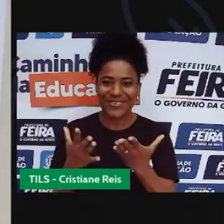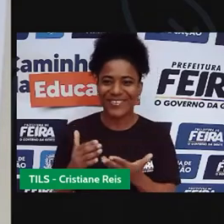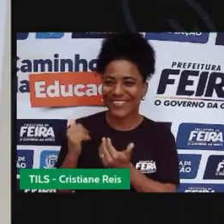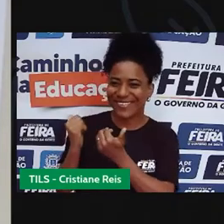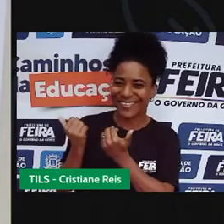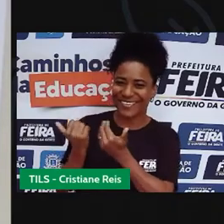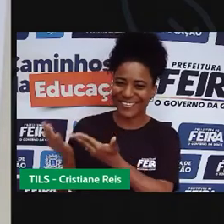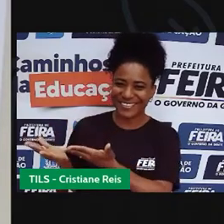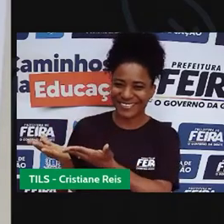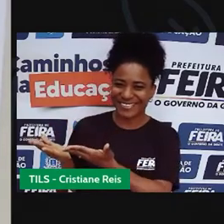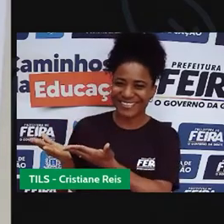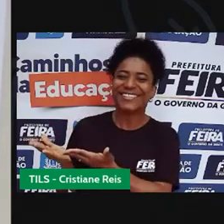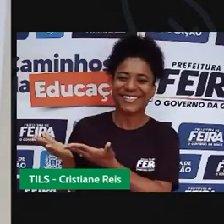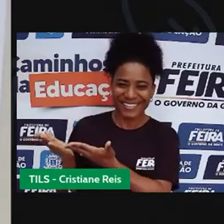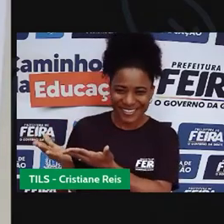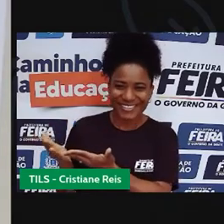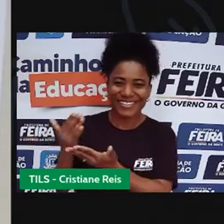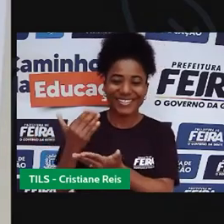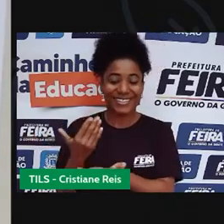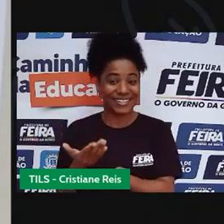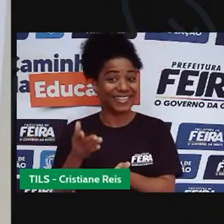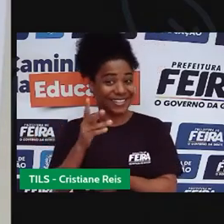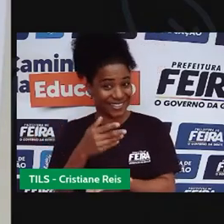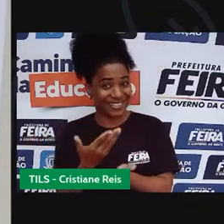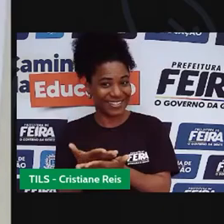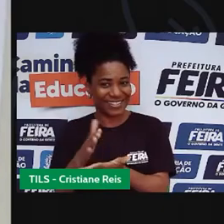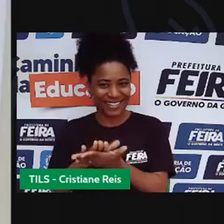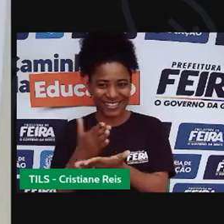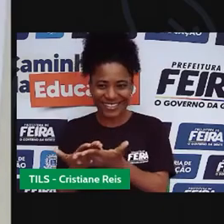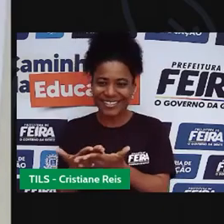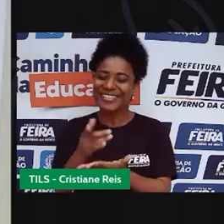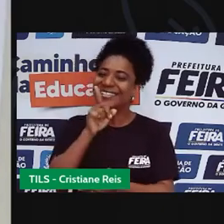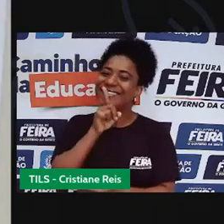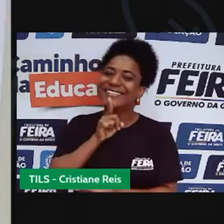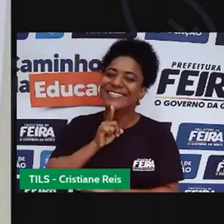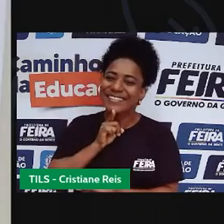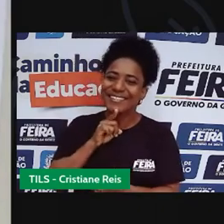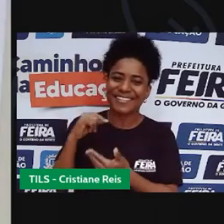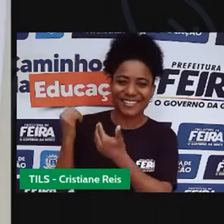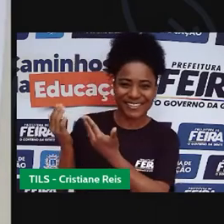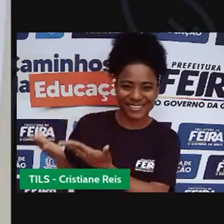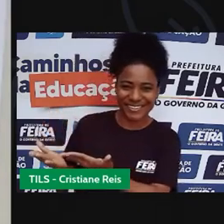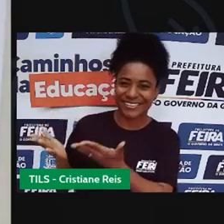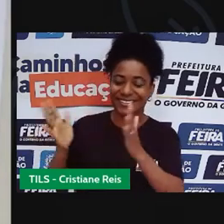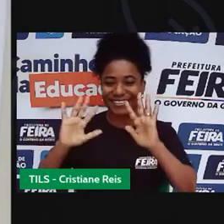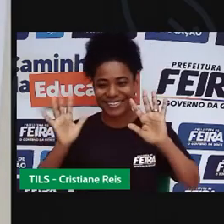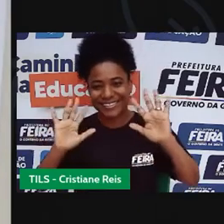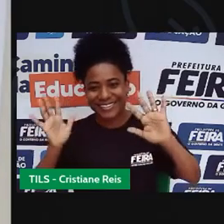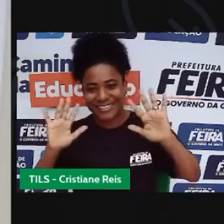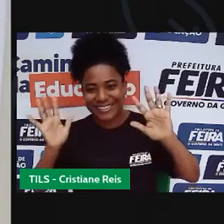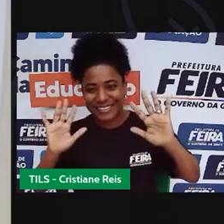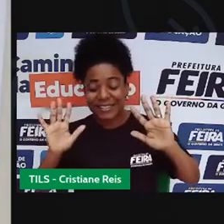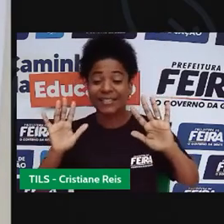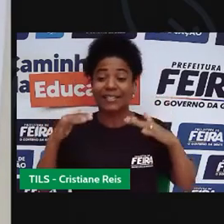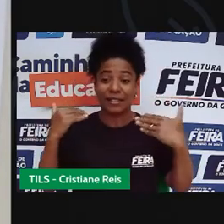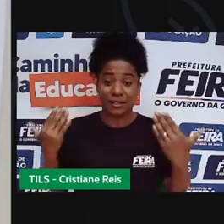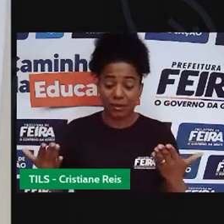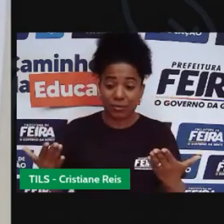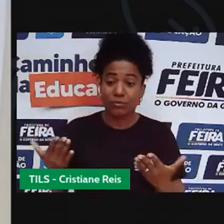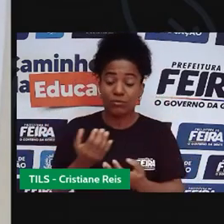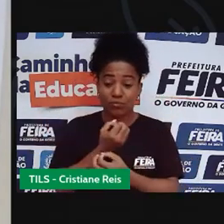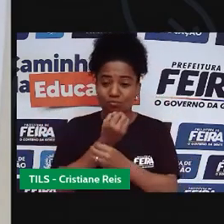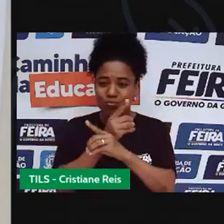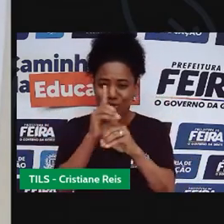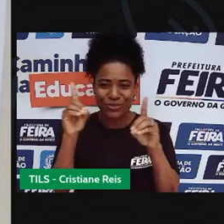nossa companheira de sempre, né? A própria Cris, que está ali do lado. Dá um oi para ele, Cris. Né? Bom dia para